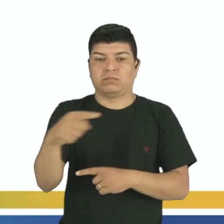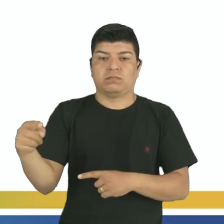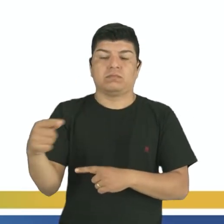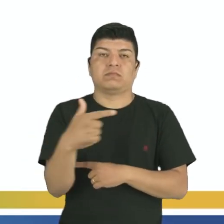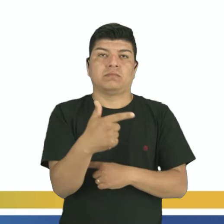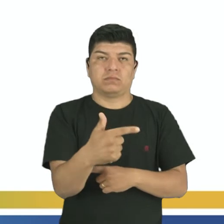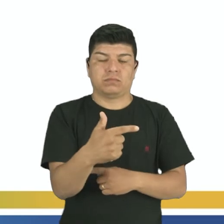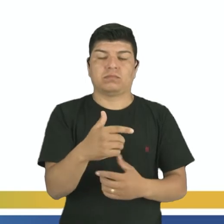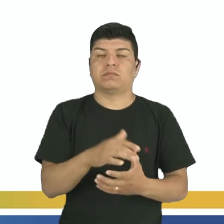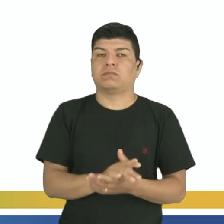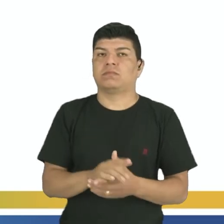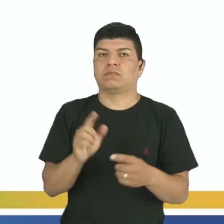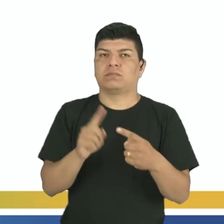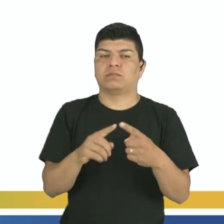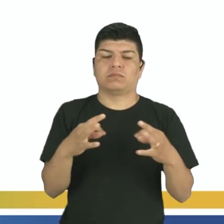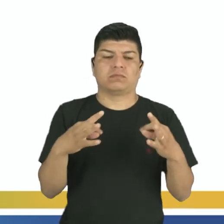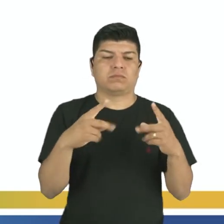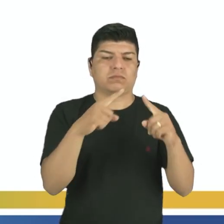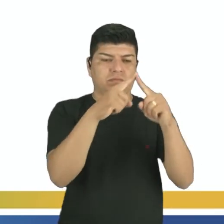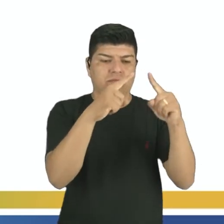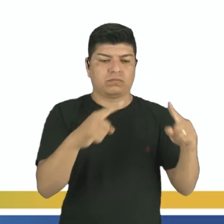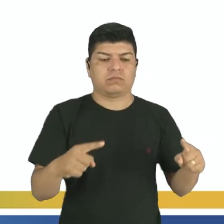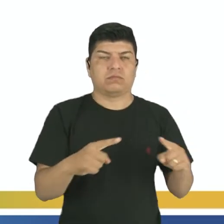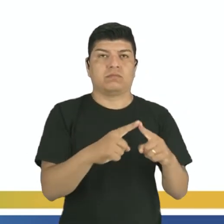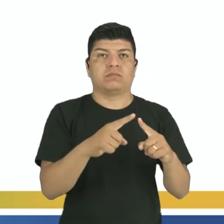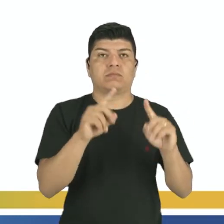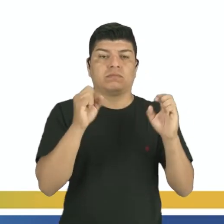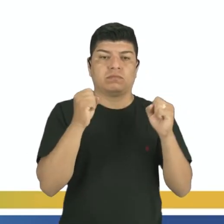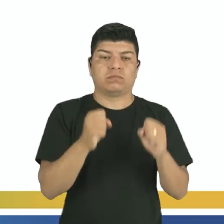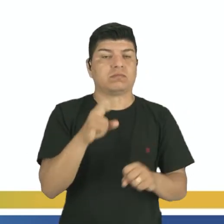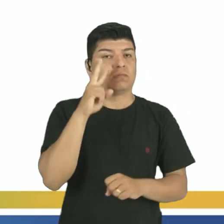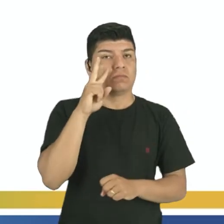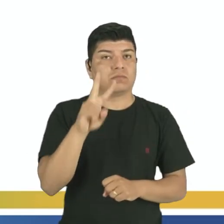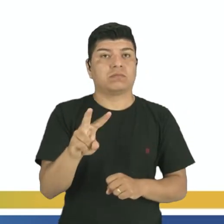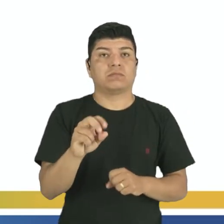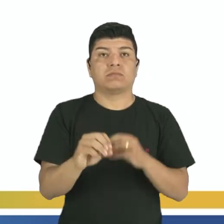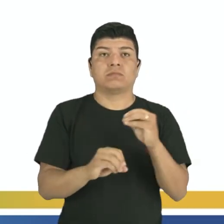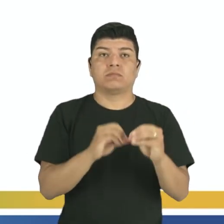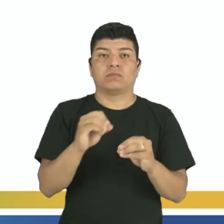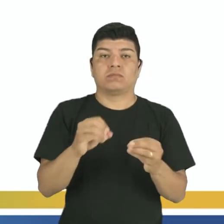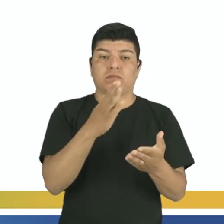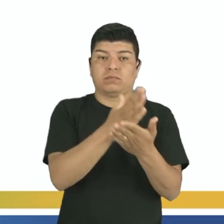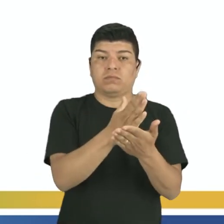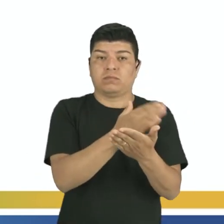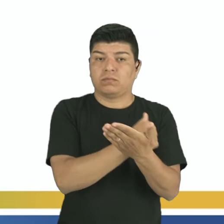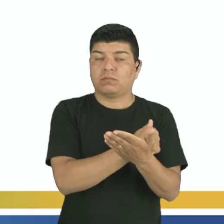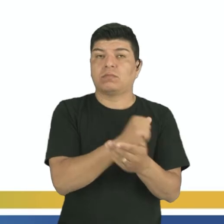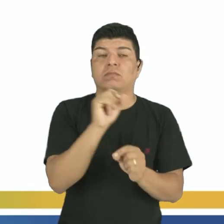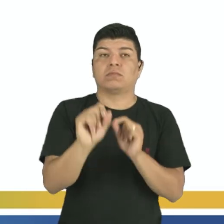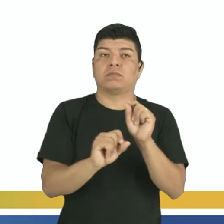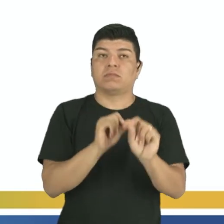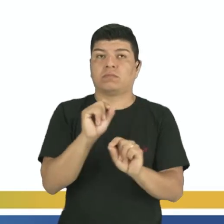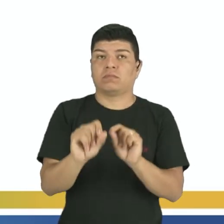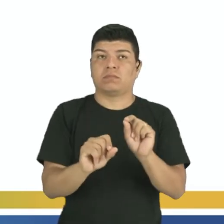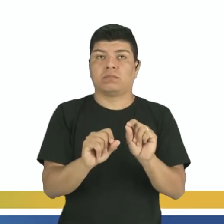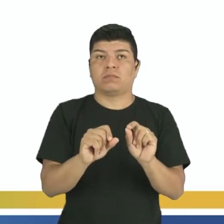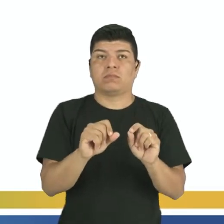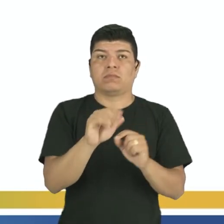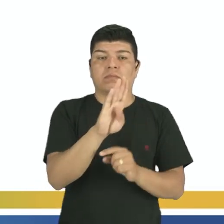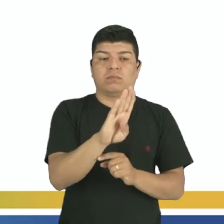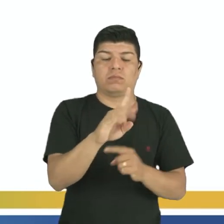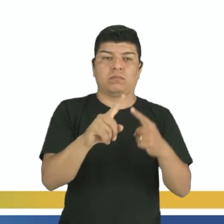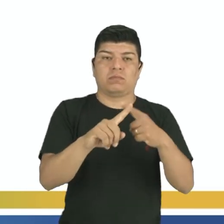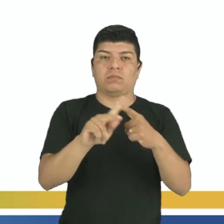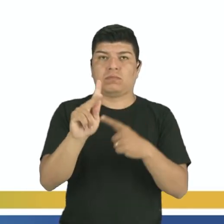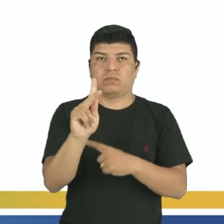justifica, gente, porque todo triângulo pode ser visto como a metade de um paralelogramo. Então B vezes H seria a área